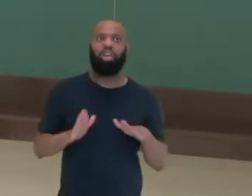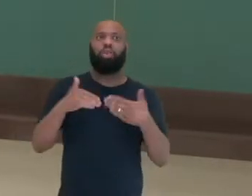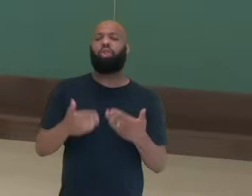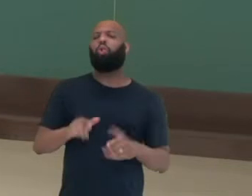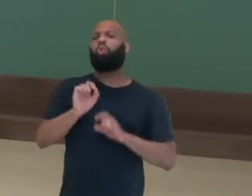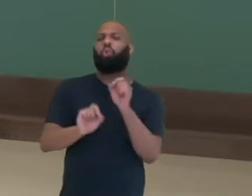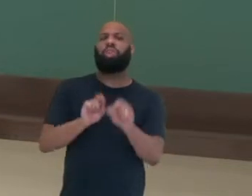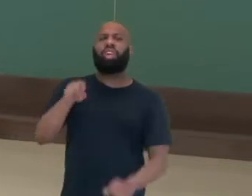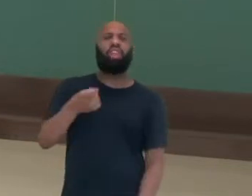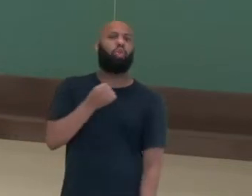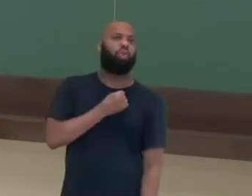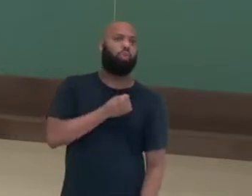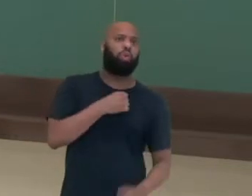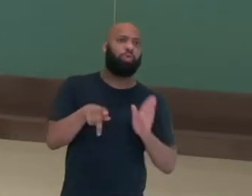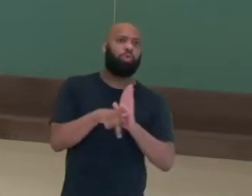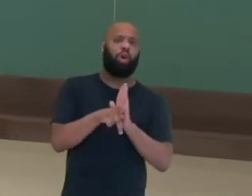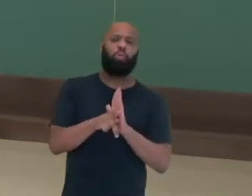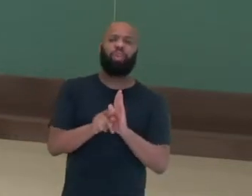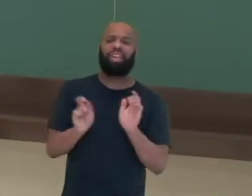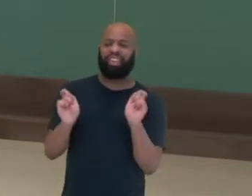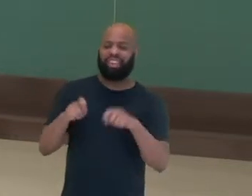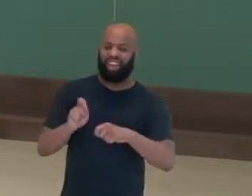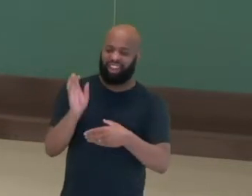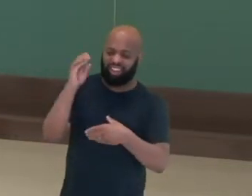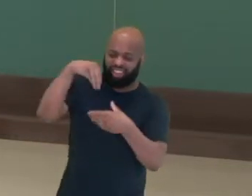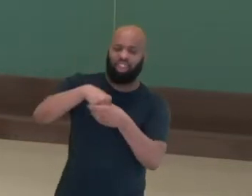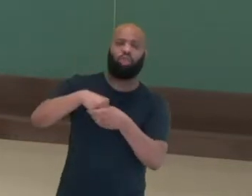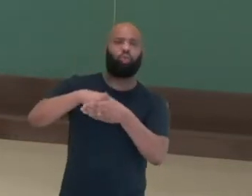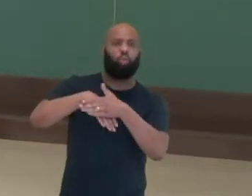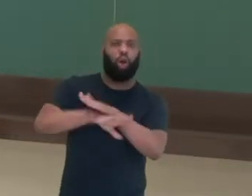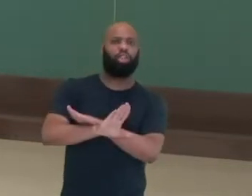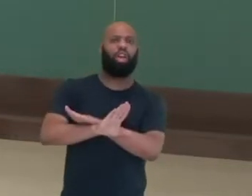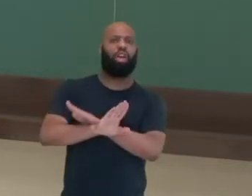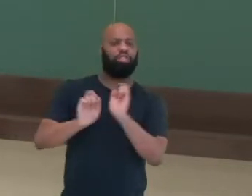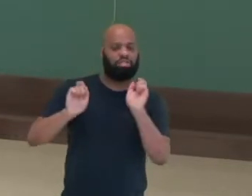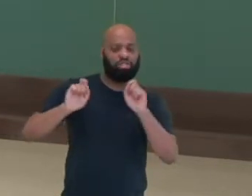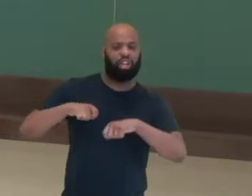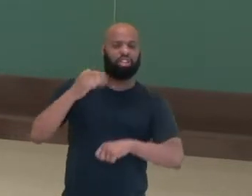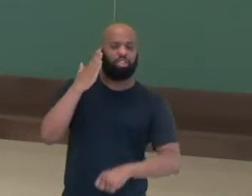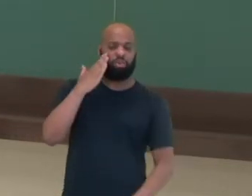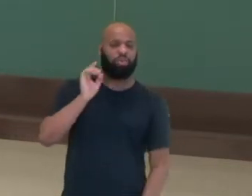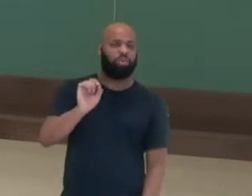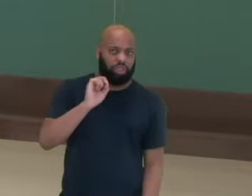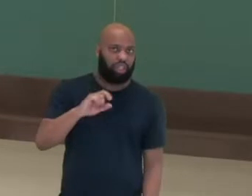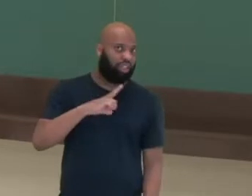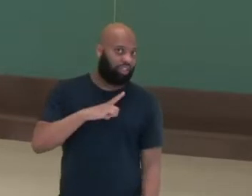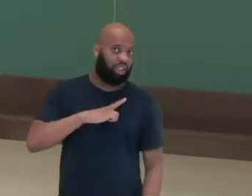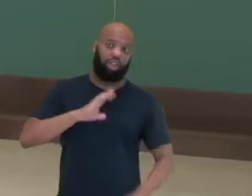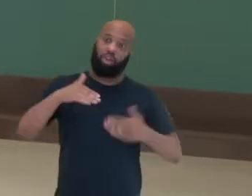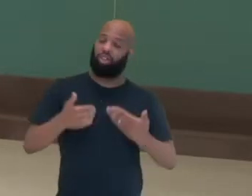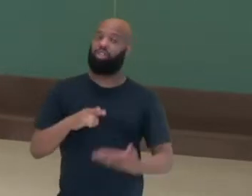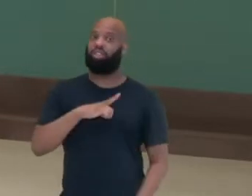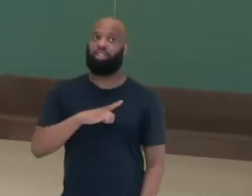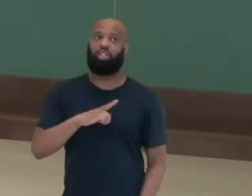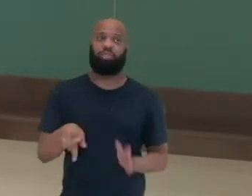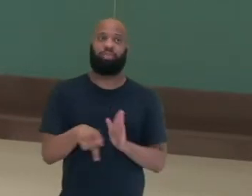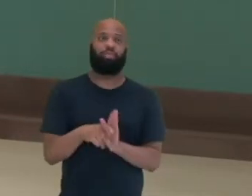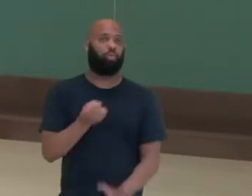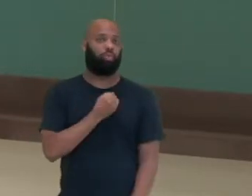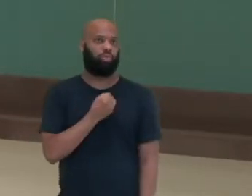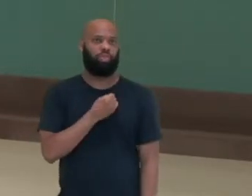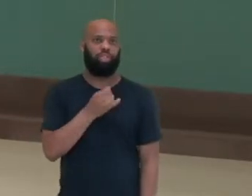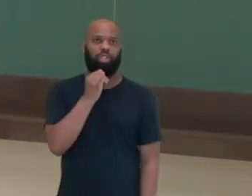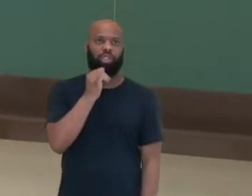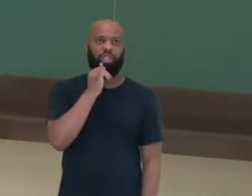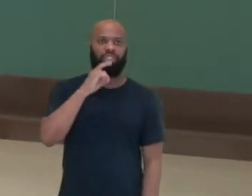o que é esse número que está associado quando a gente coloca essa quantidade lá dentro? Existe numericamente, por exemplo, quando a gente fala